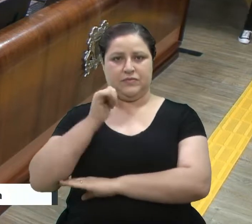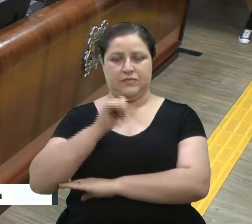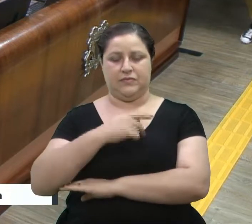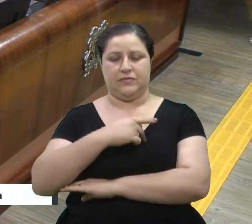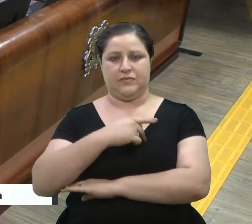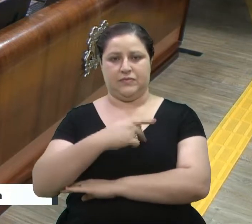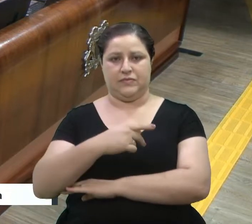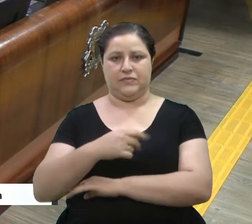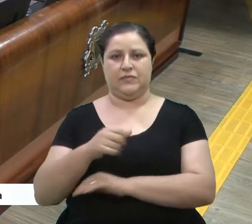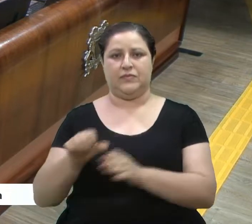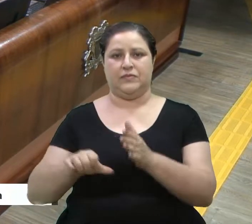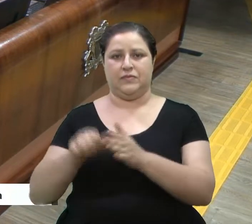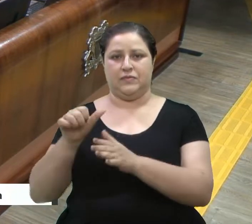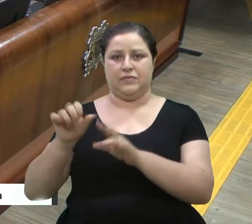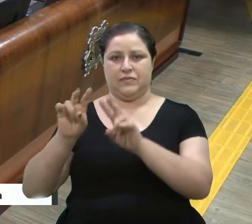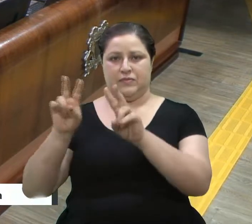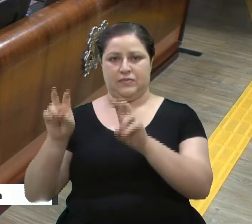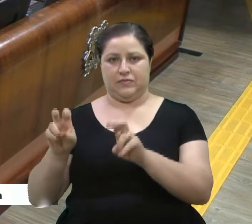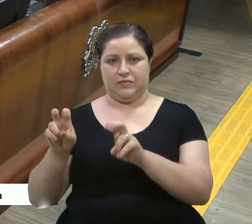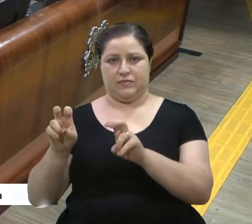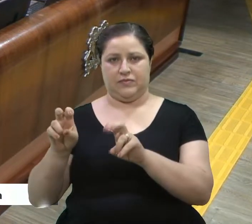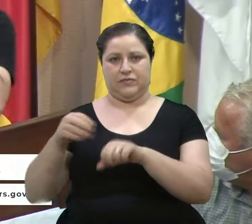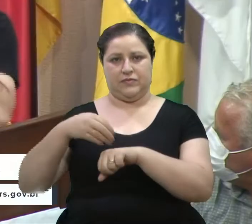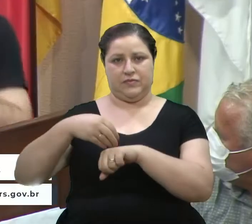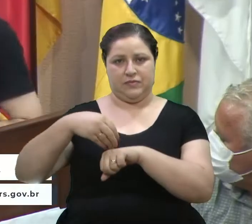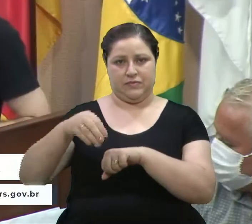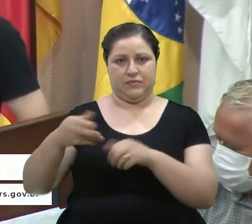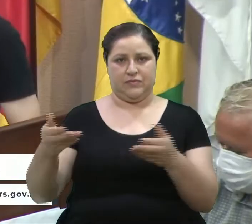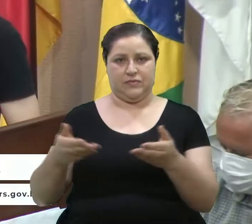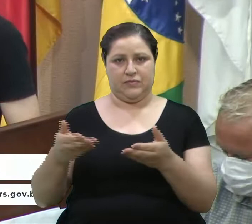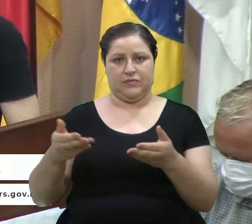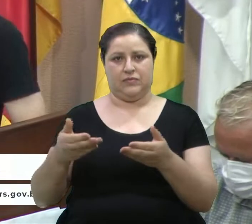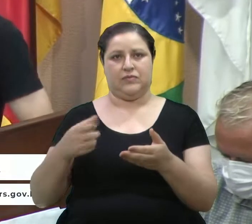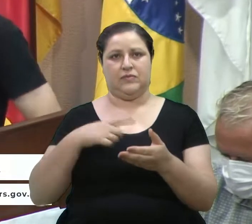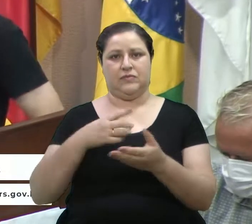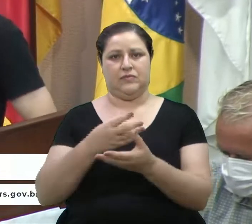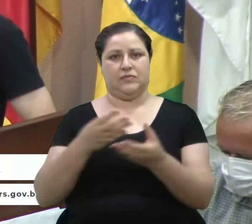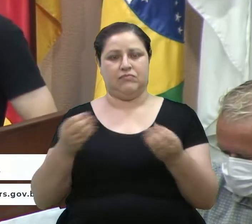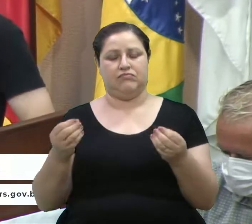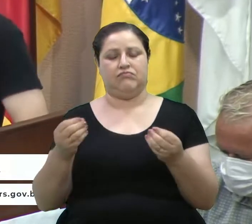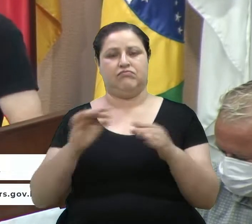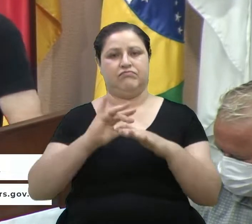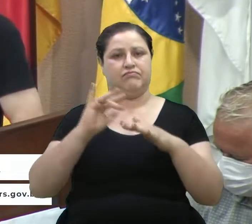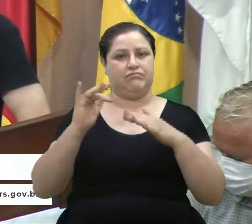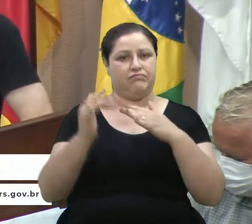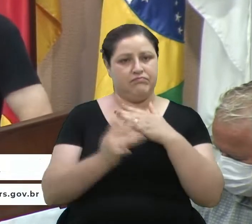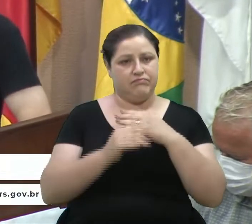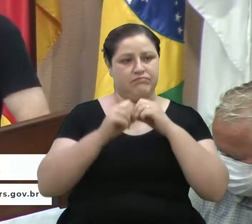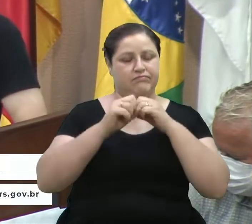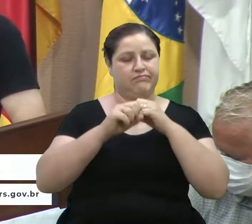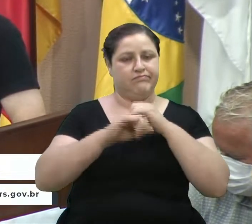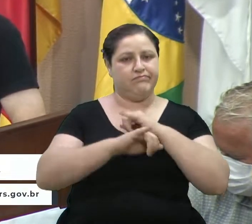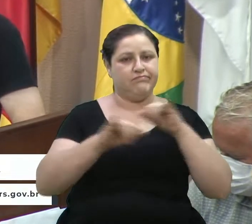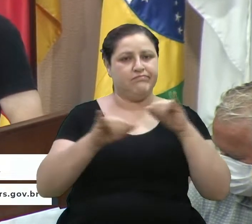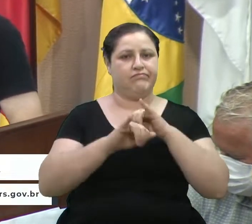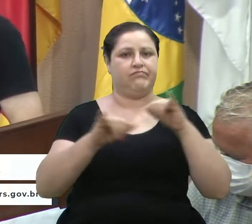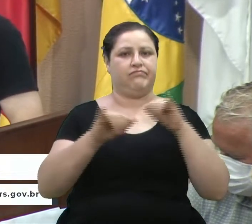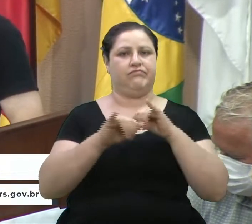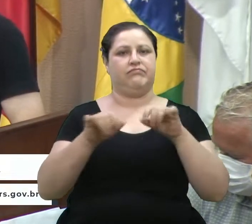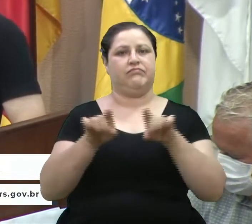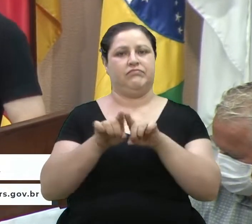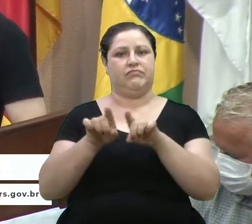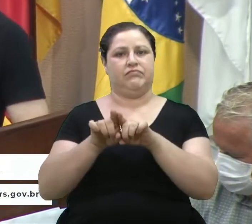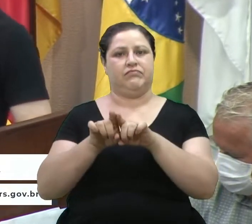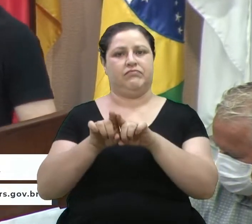O primeiro assunto que eu trago hoje é um assunto que está dando bastante repercussão nas mídias sociais aí e na mídia